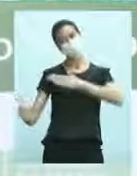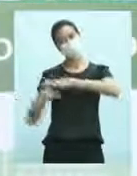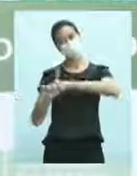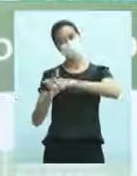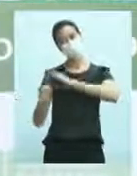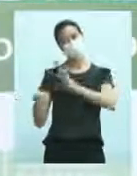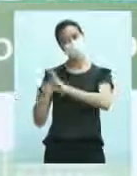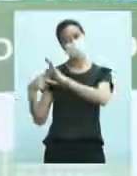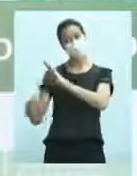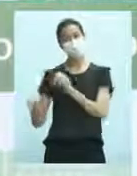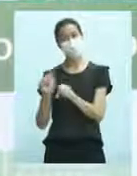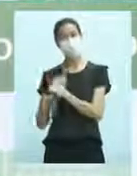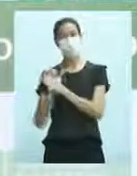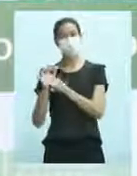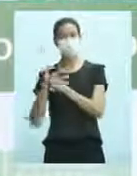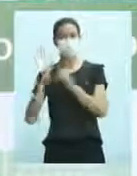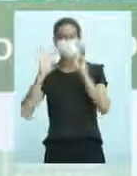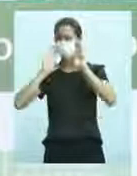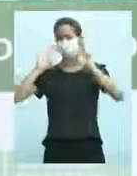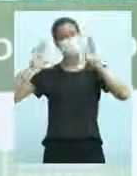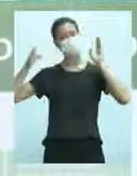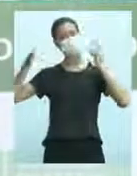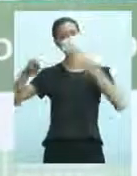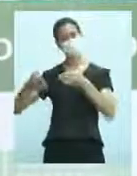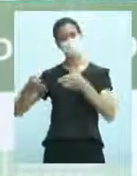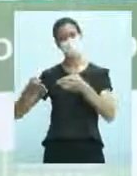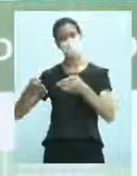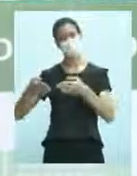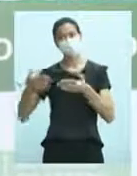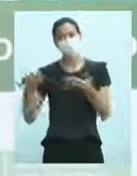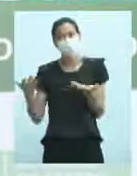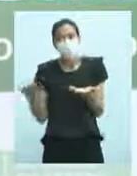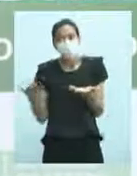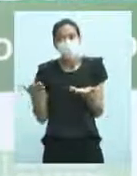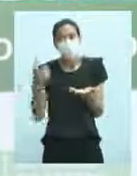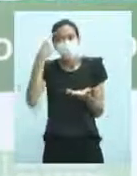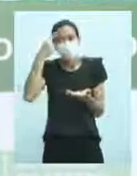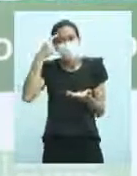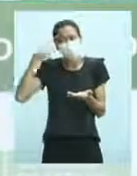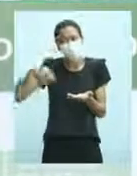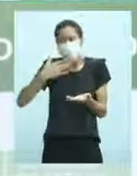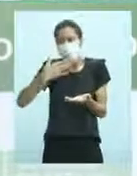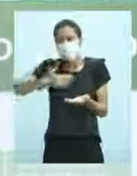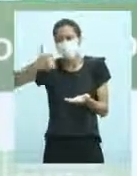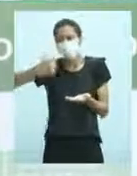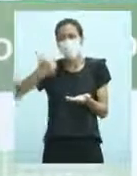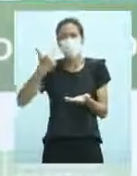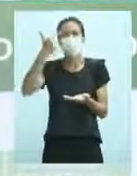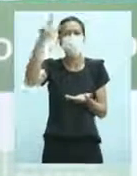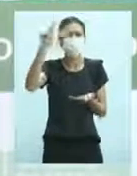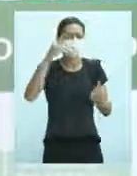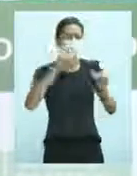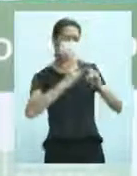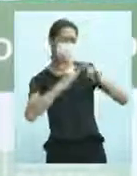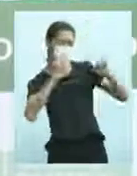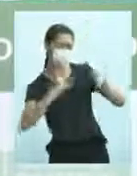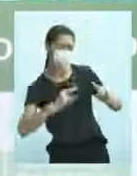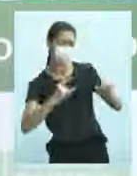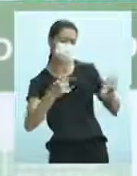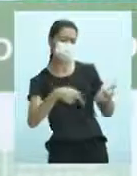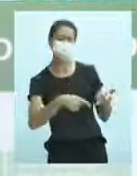do convite 19 do que montamos o hospital de campanha o hospital e muitas hoje